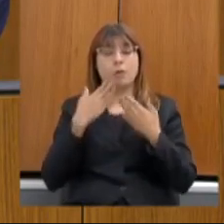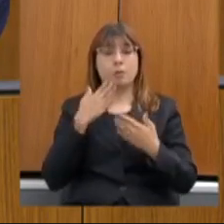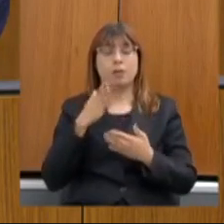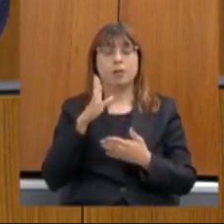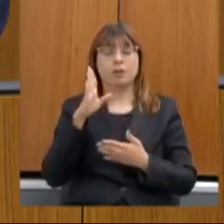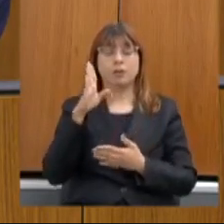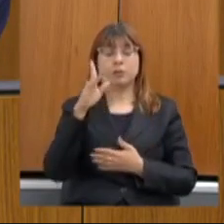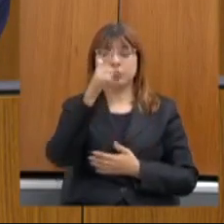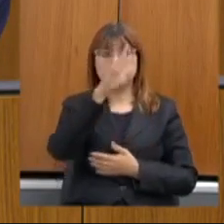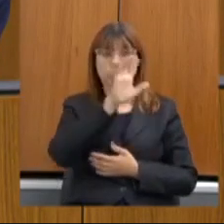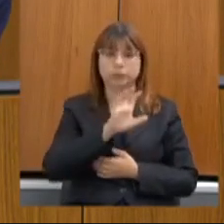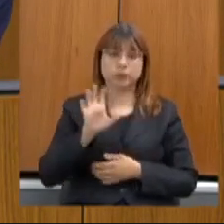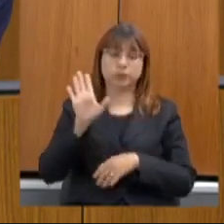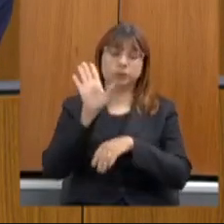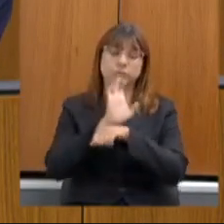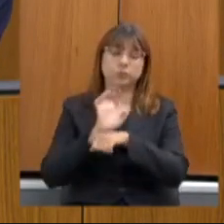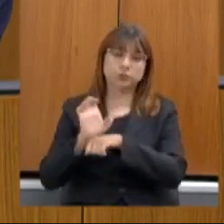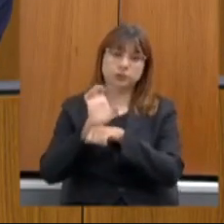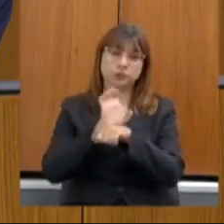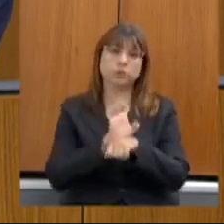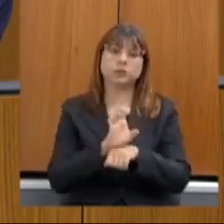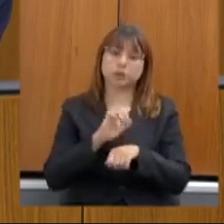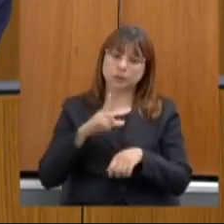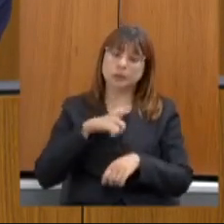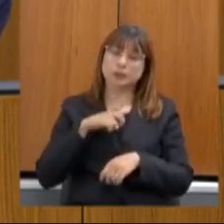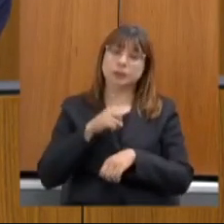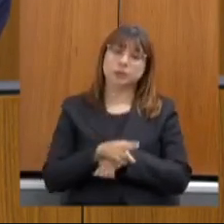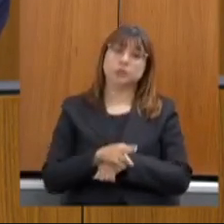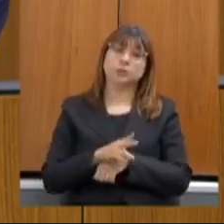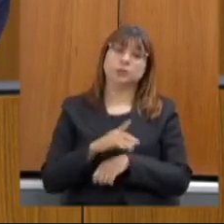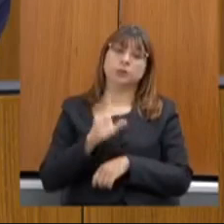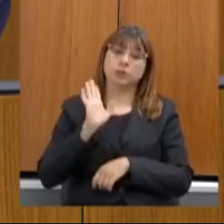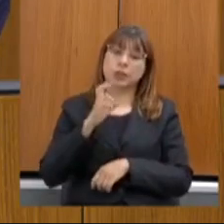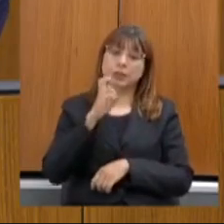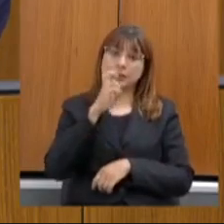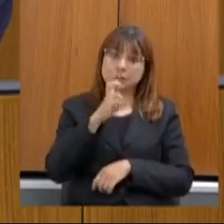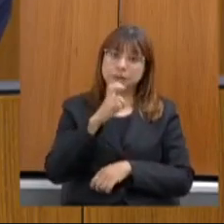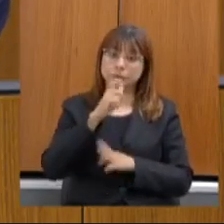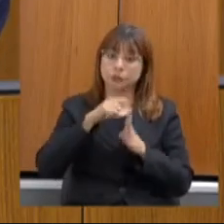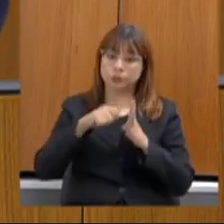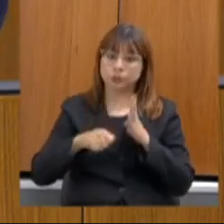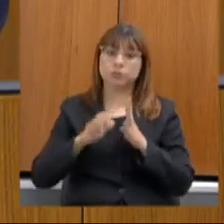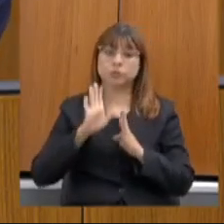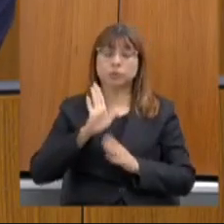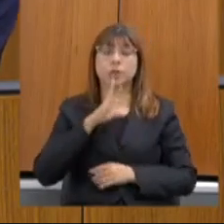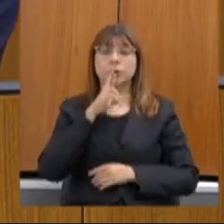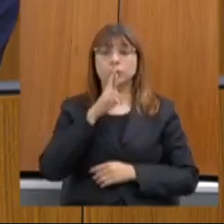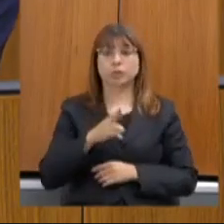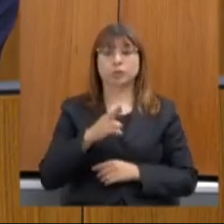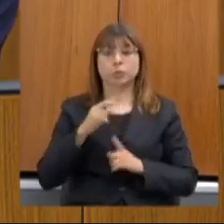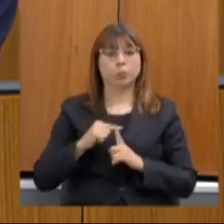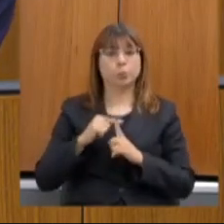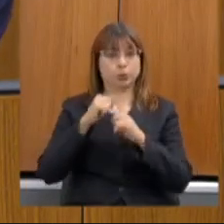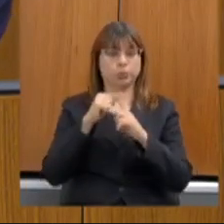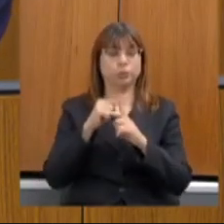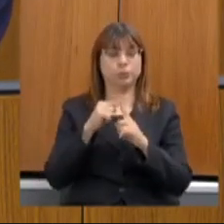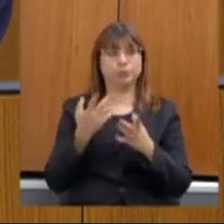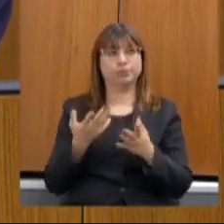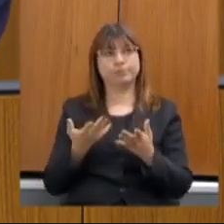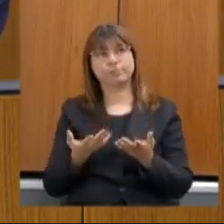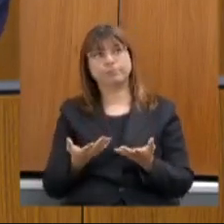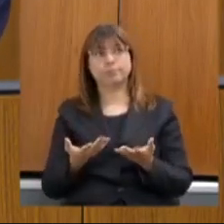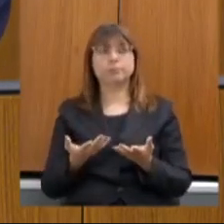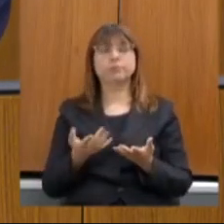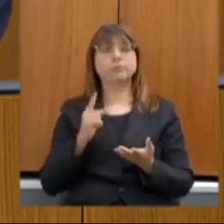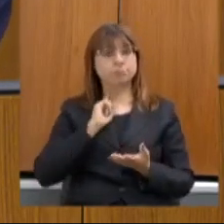estado registrou em outubro quinto mês seguido de resultados positivos ou